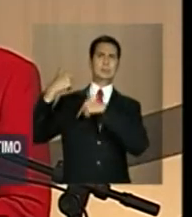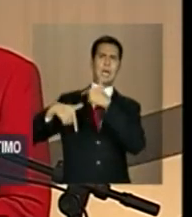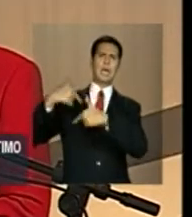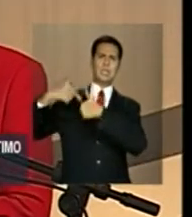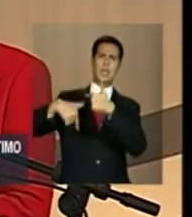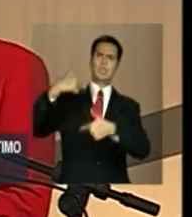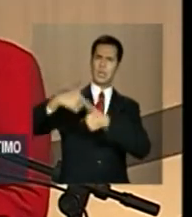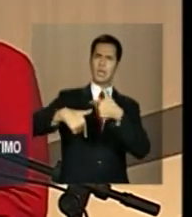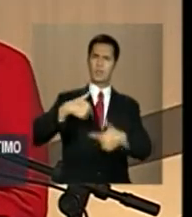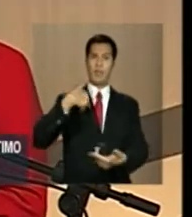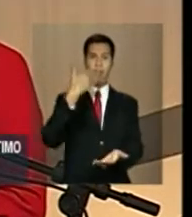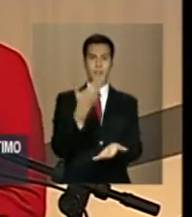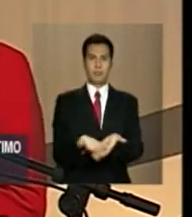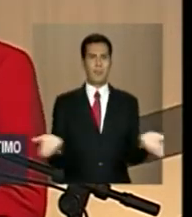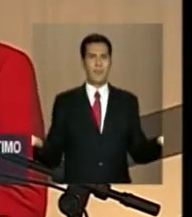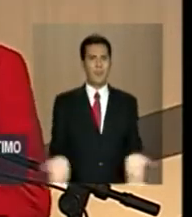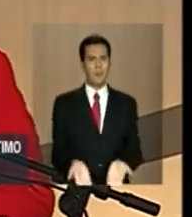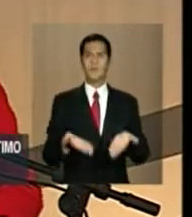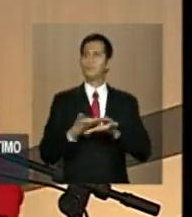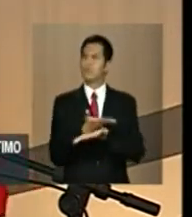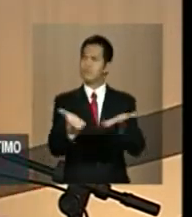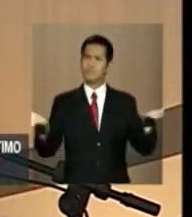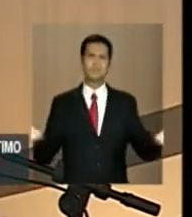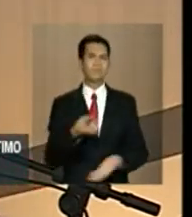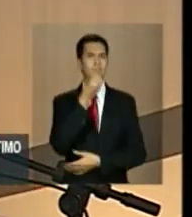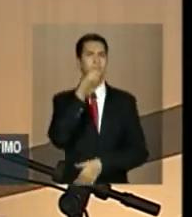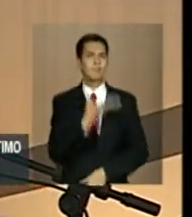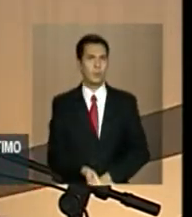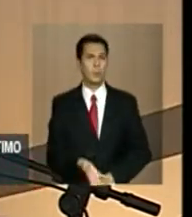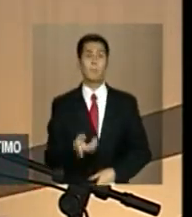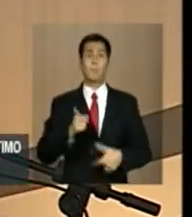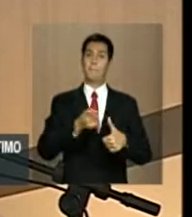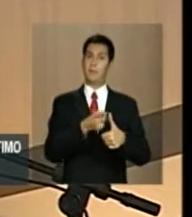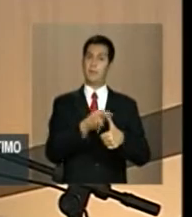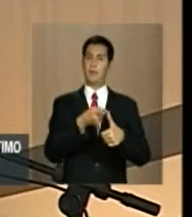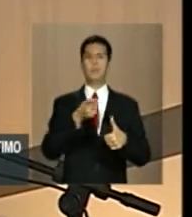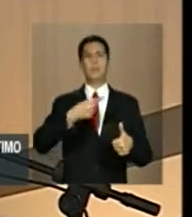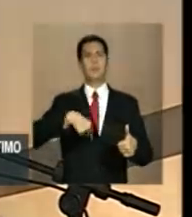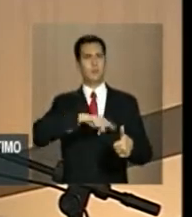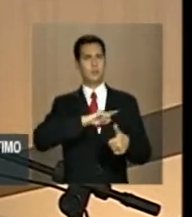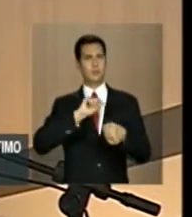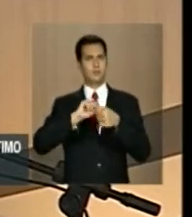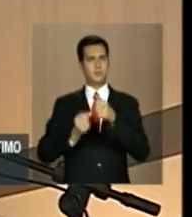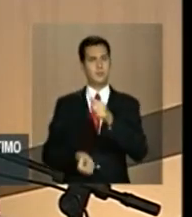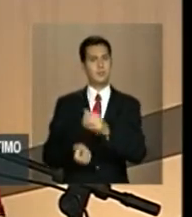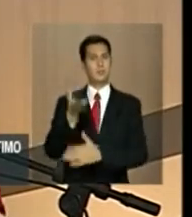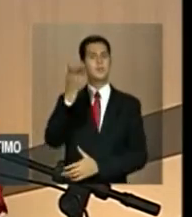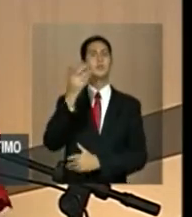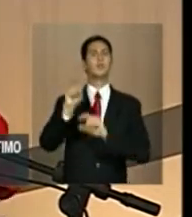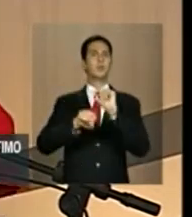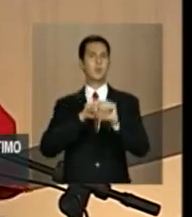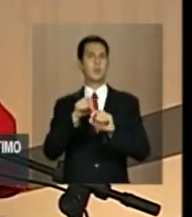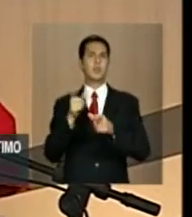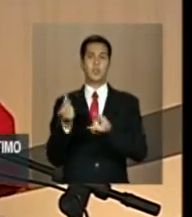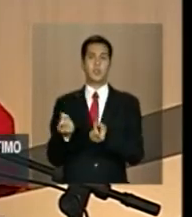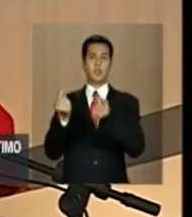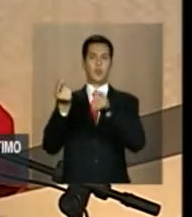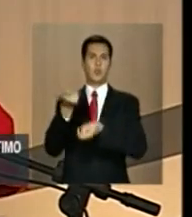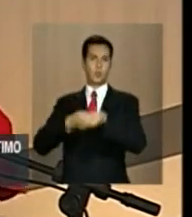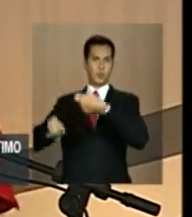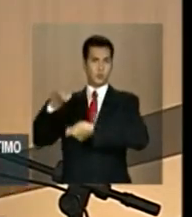condições. Primeiro, nós criamos um modelo com inclusão